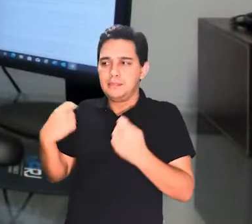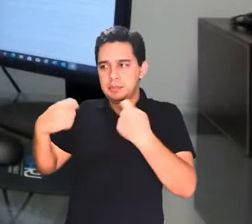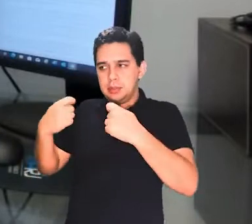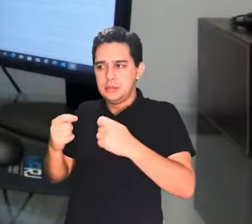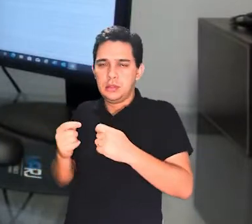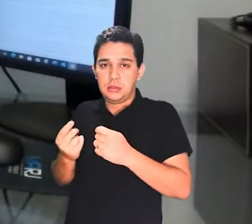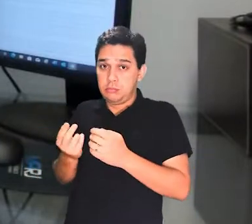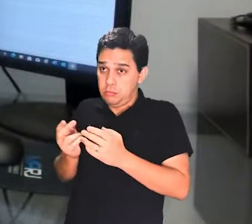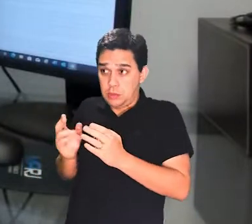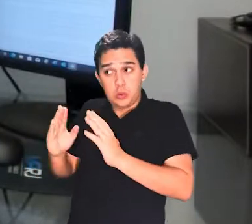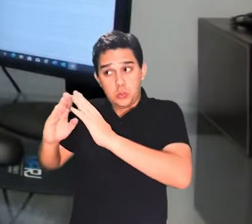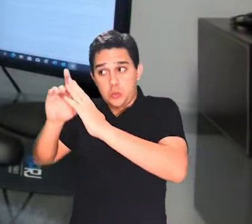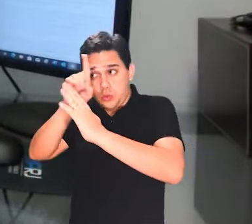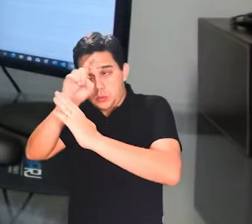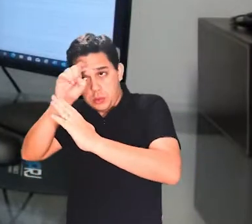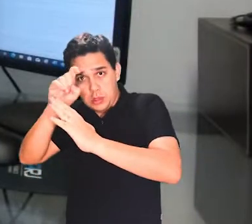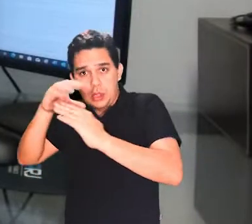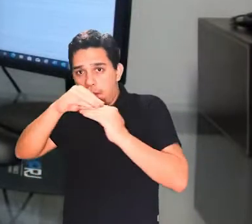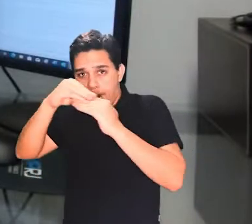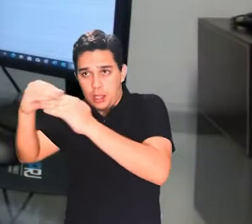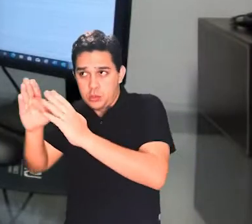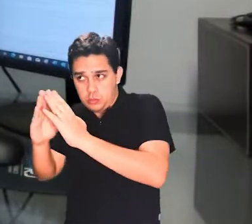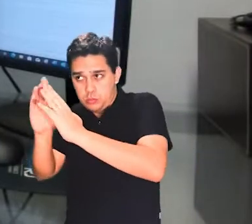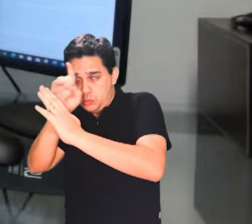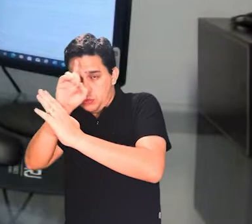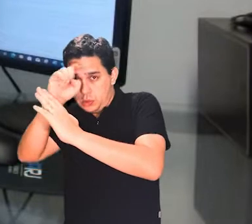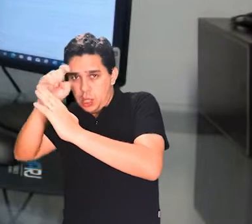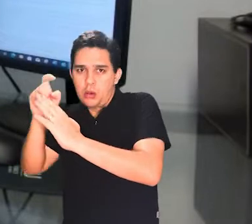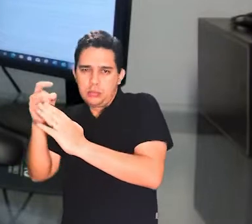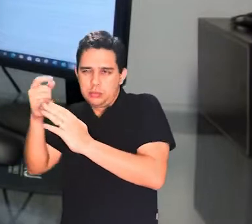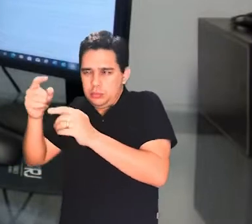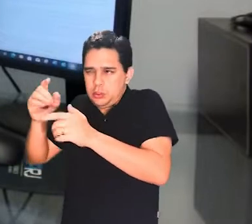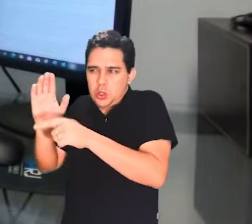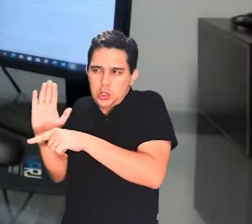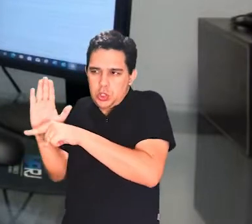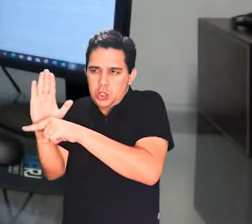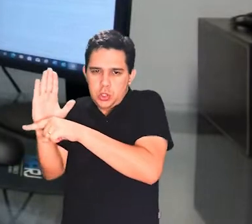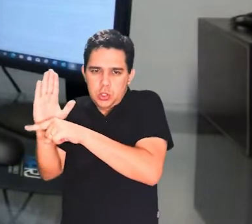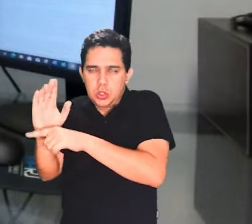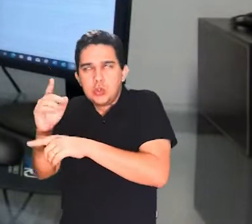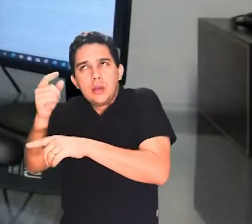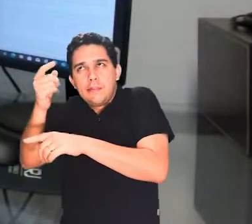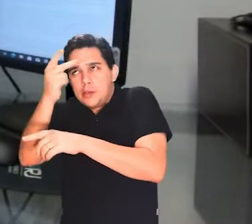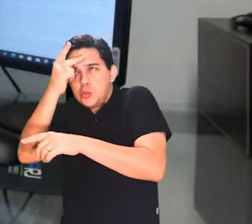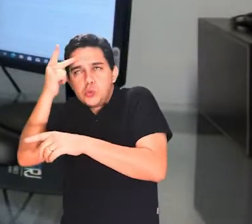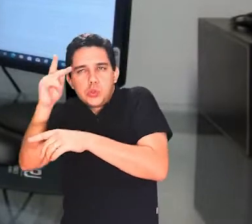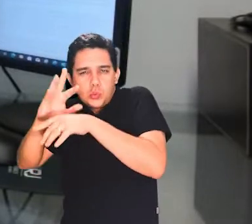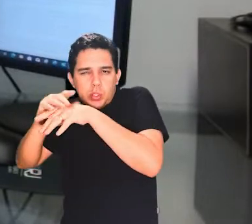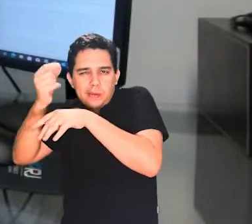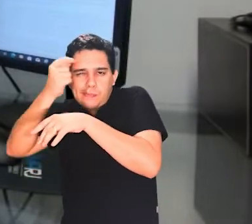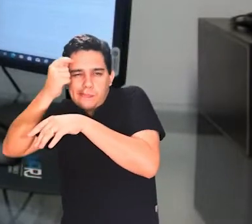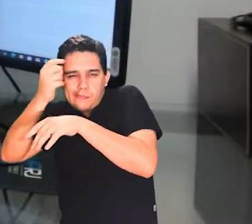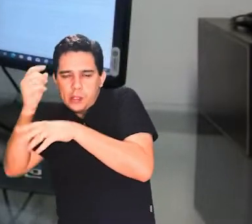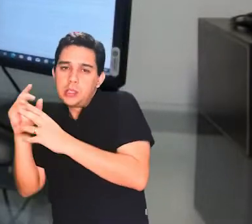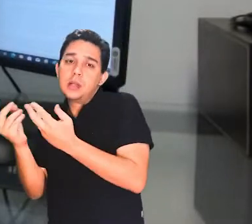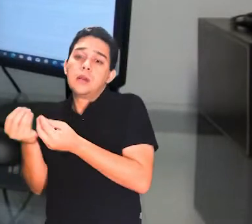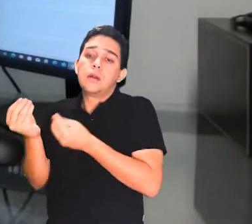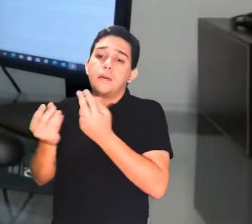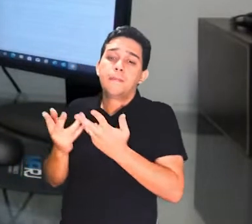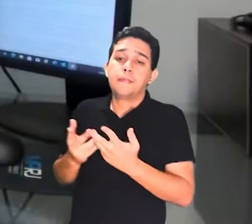institucionalização em instituição de natureza assistencial, exige que o Ministério Público